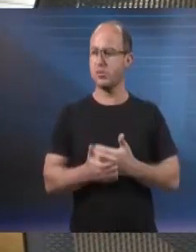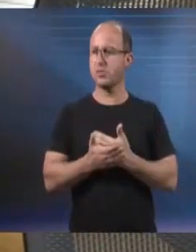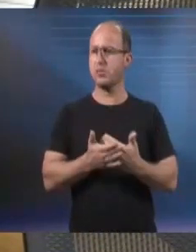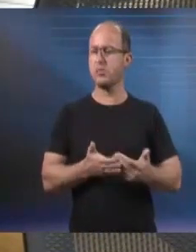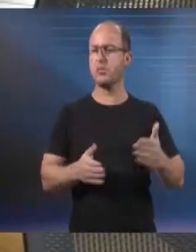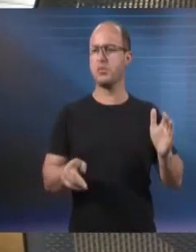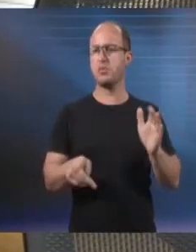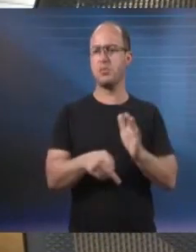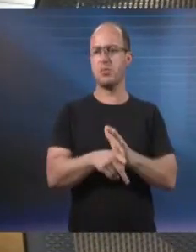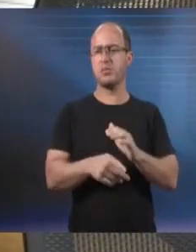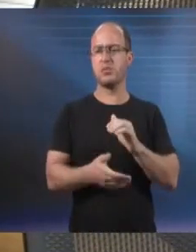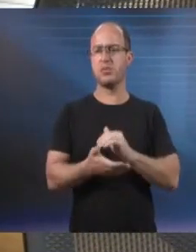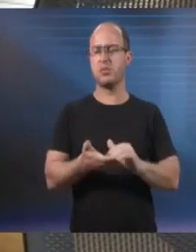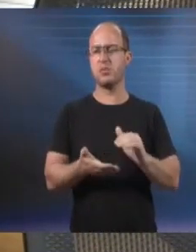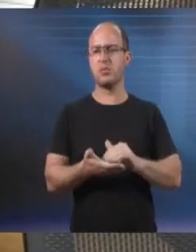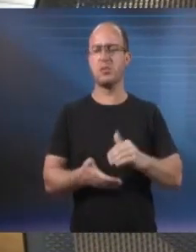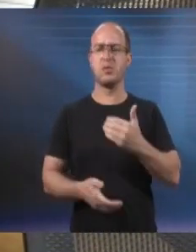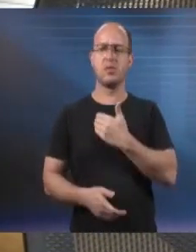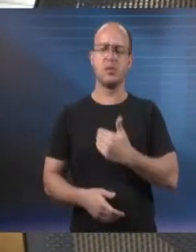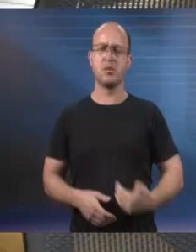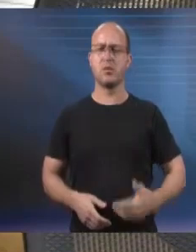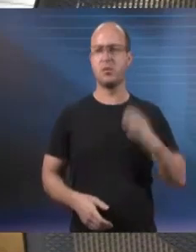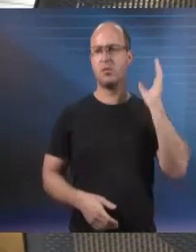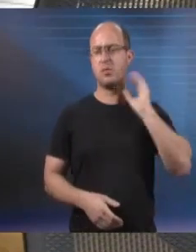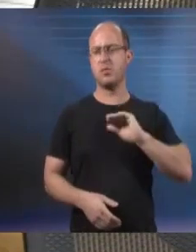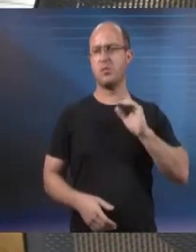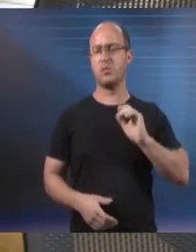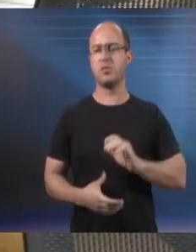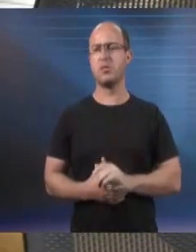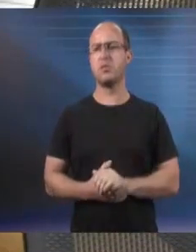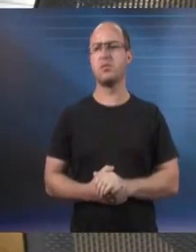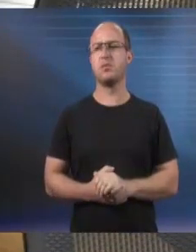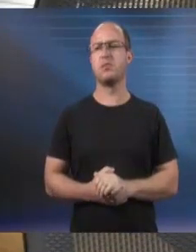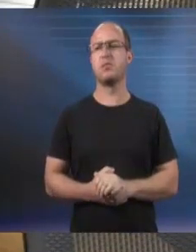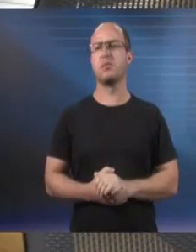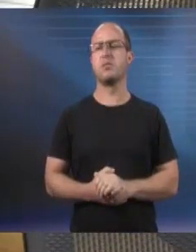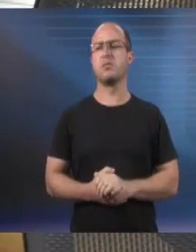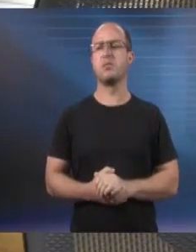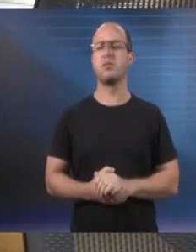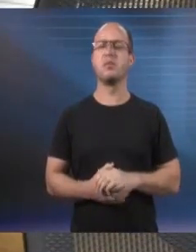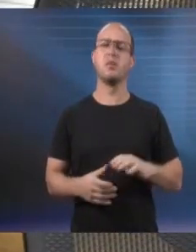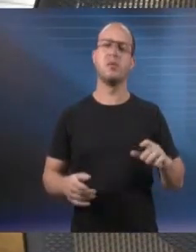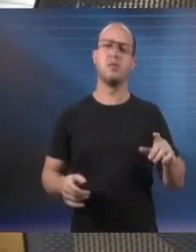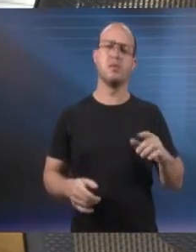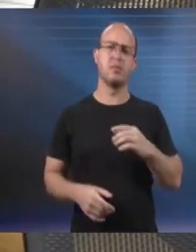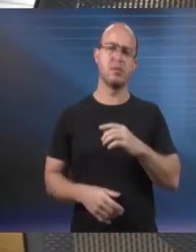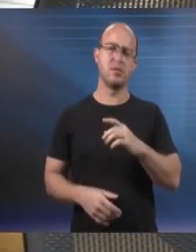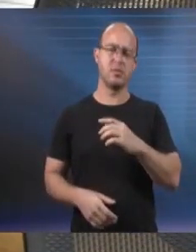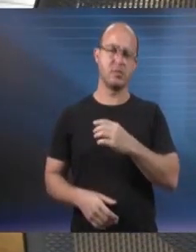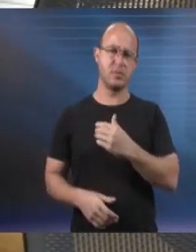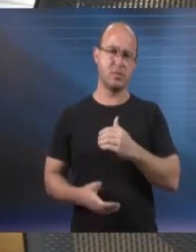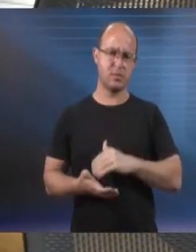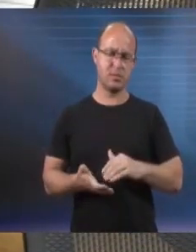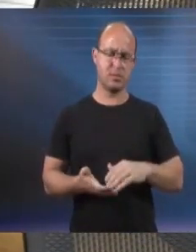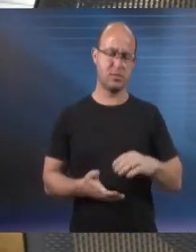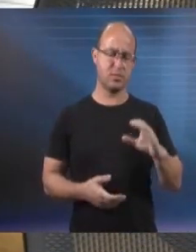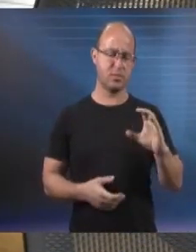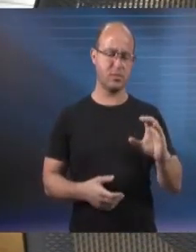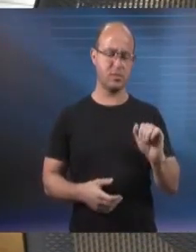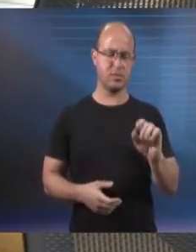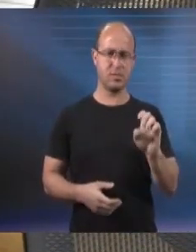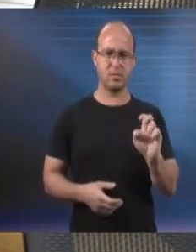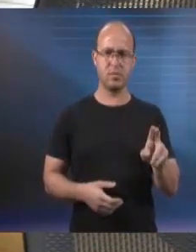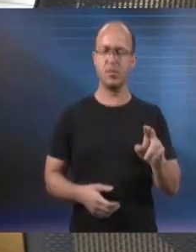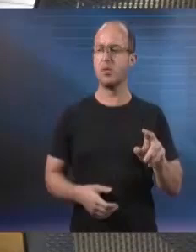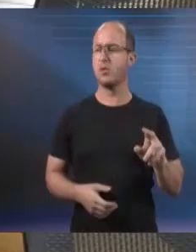próprios secretários do governo Fátima, inclusive pelo secretário de Fazenda, Cadu. Então,